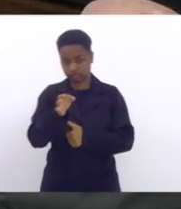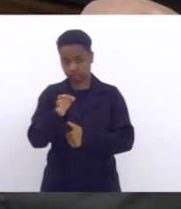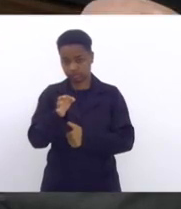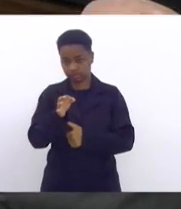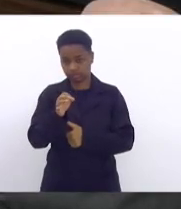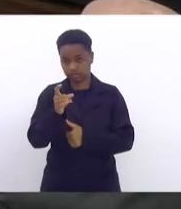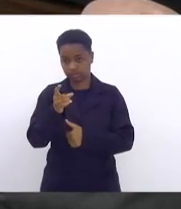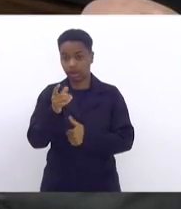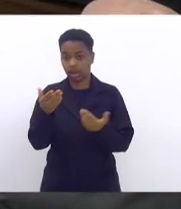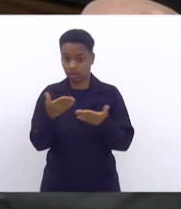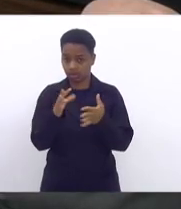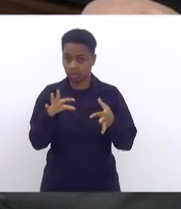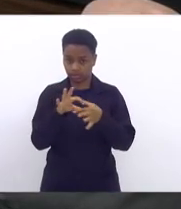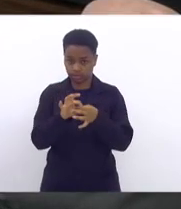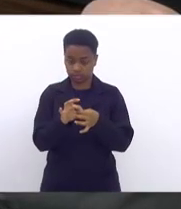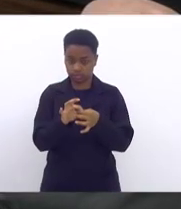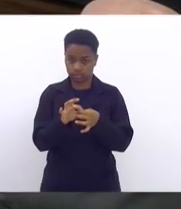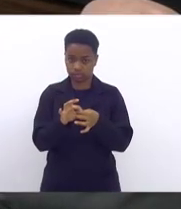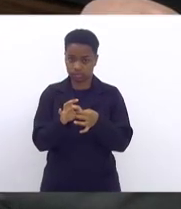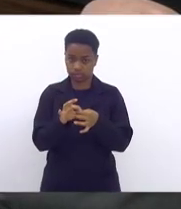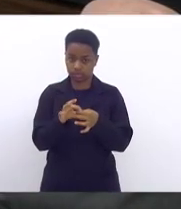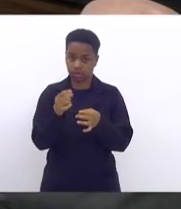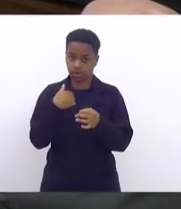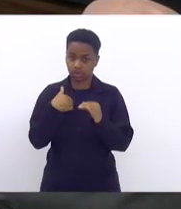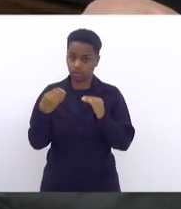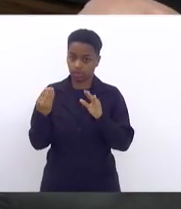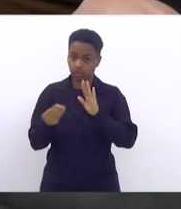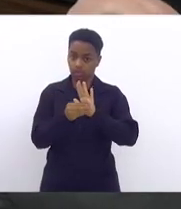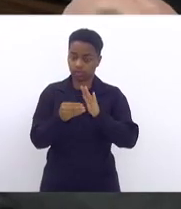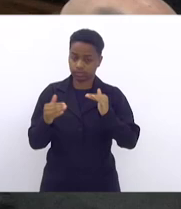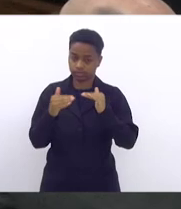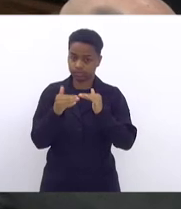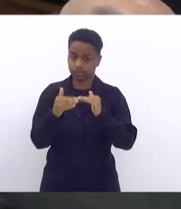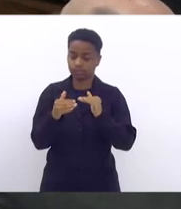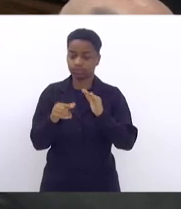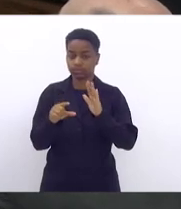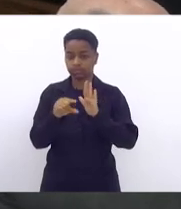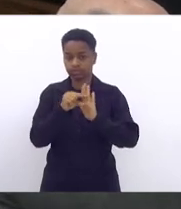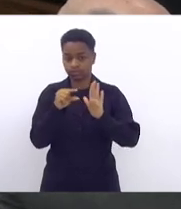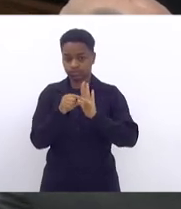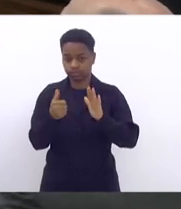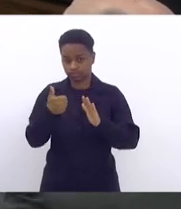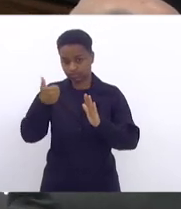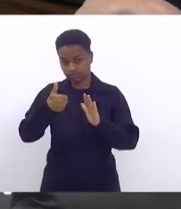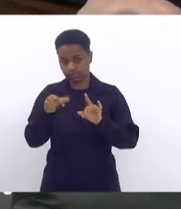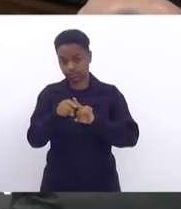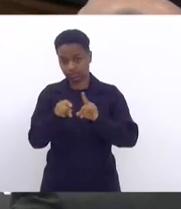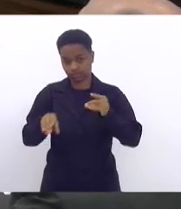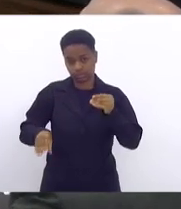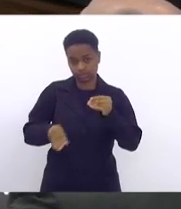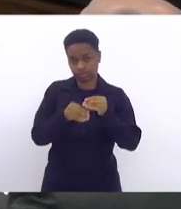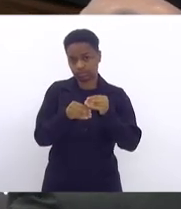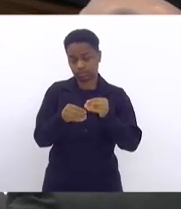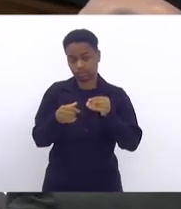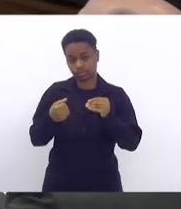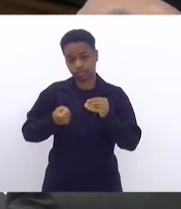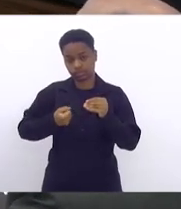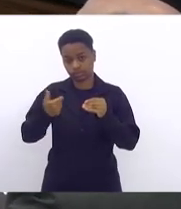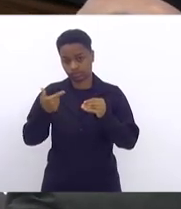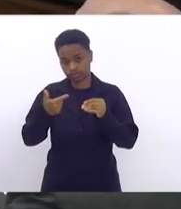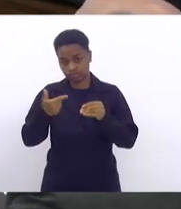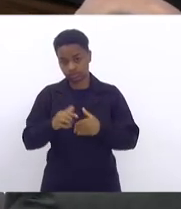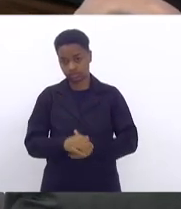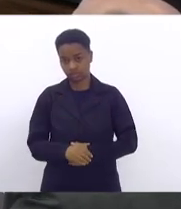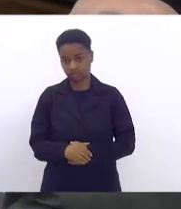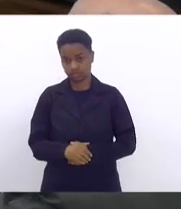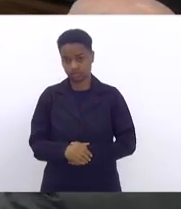estou aglutinando, eu estou dando favorável à emenda 1 e aglutinando a emenda de número 2. Perfeito. Mas